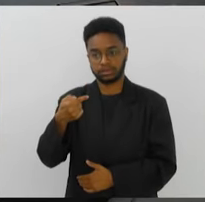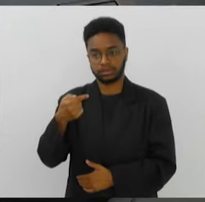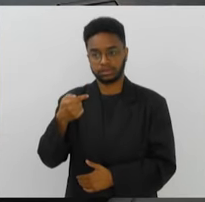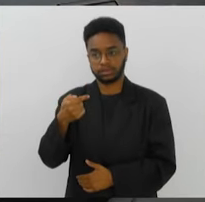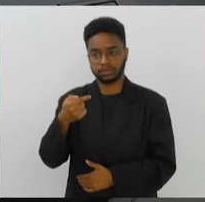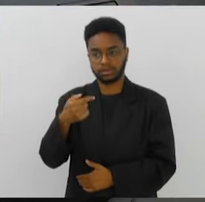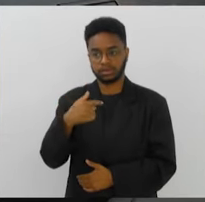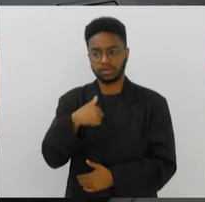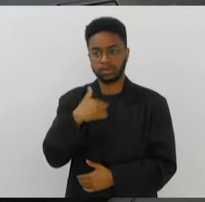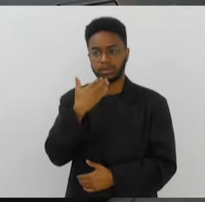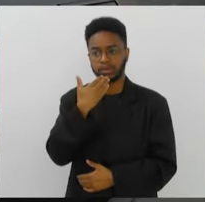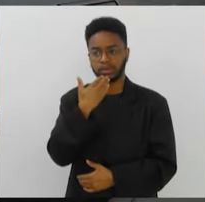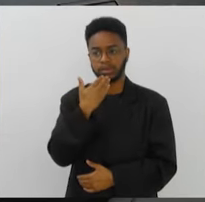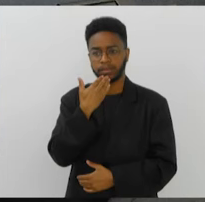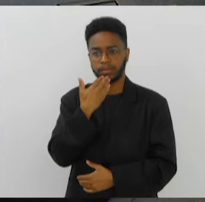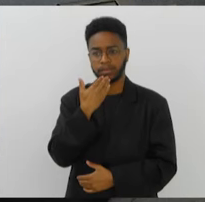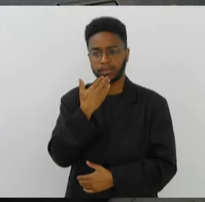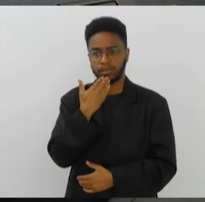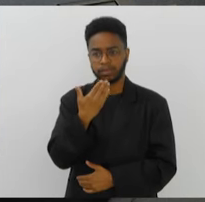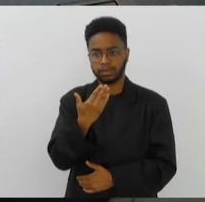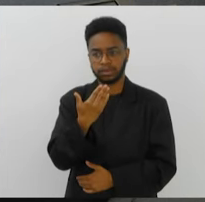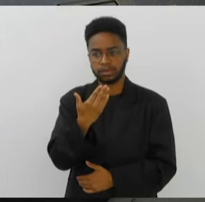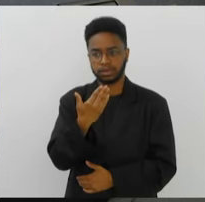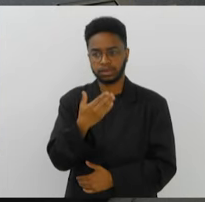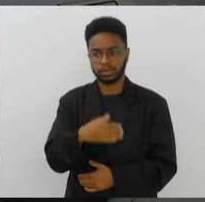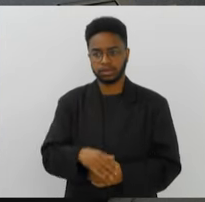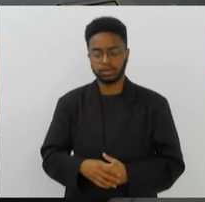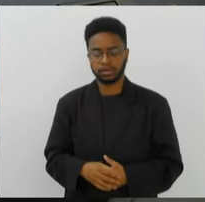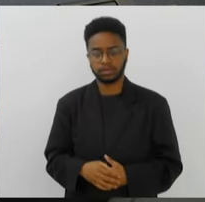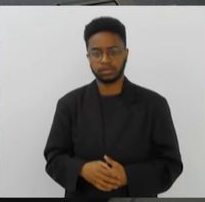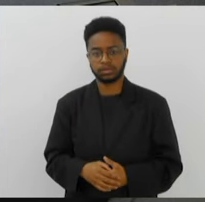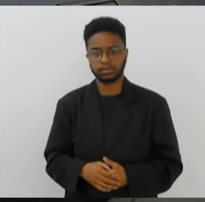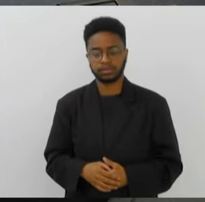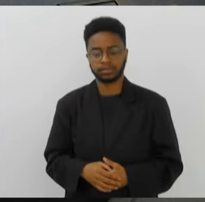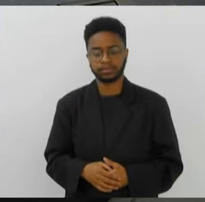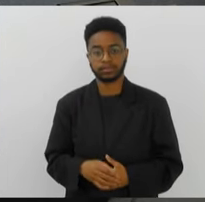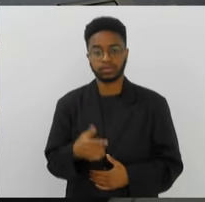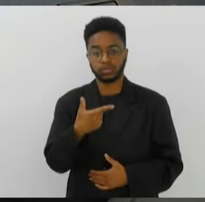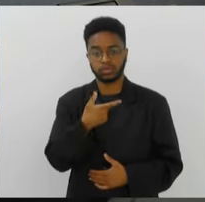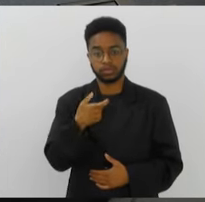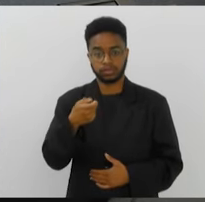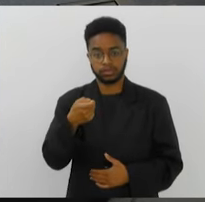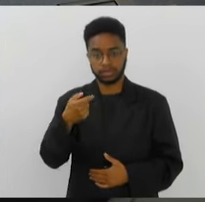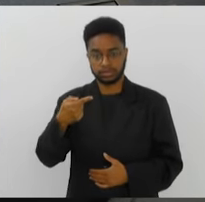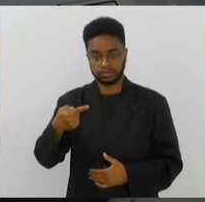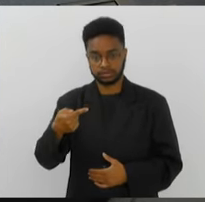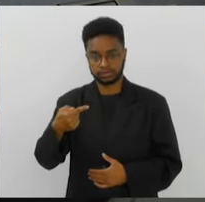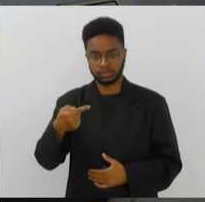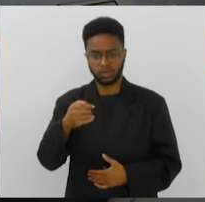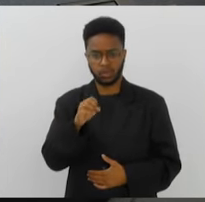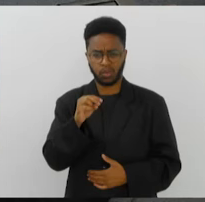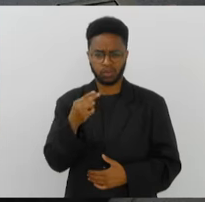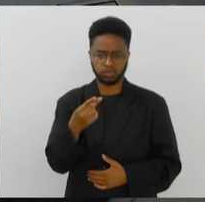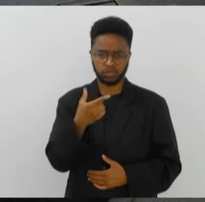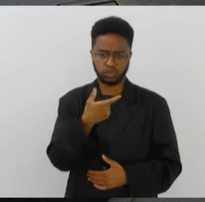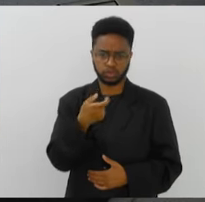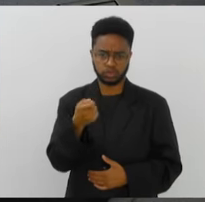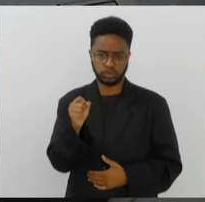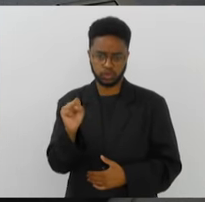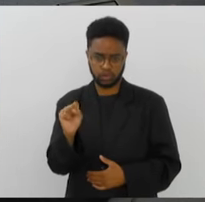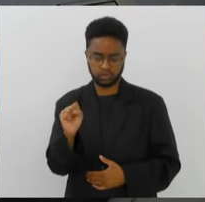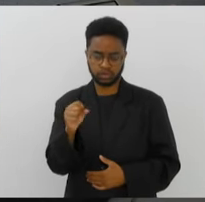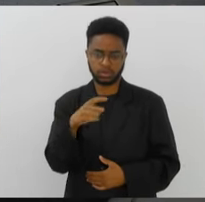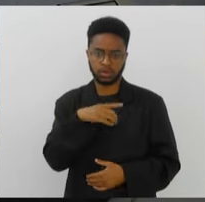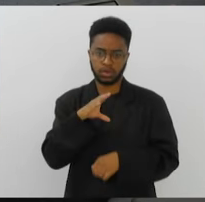Presidente, Amorim, eu peço a Vossa Excelência que tenha... Em 2007, o debate está sendo muito deputado salutar. Luiz Paulo, em 2007 ou 2008, o